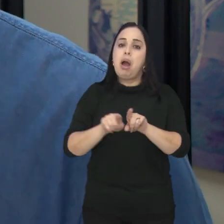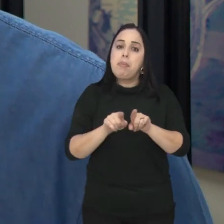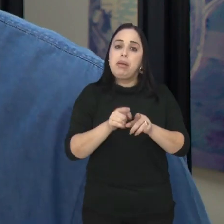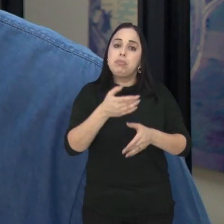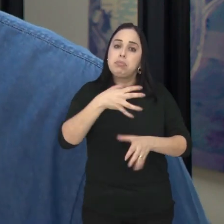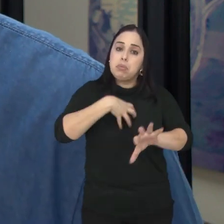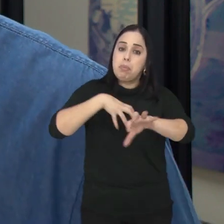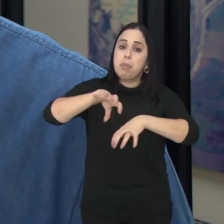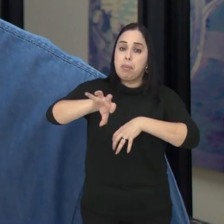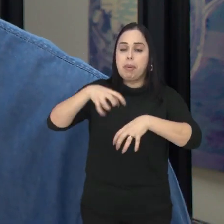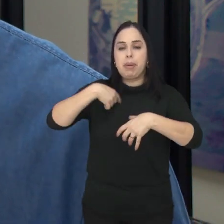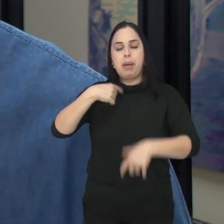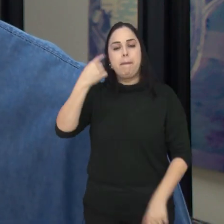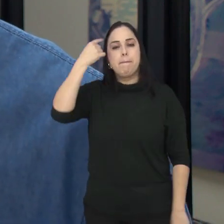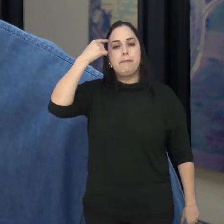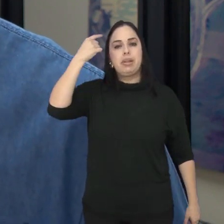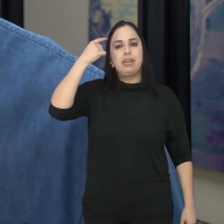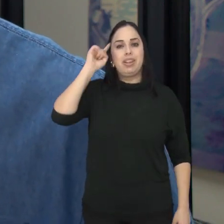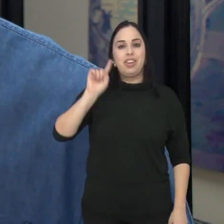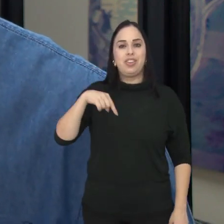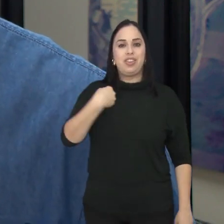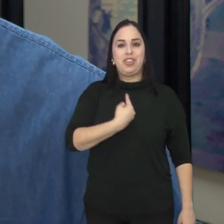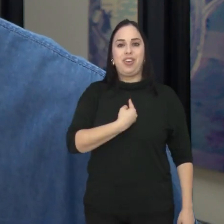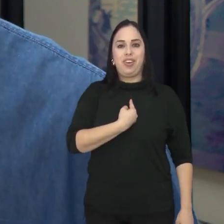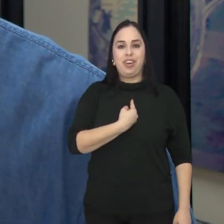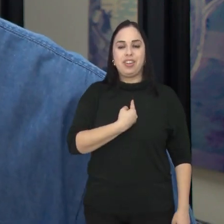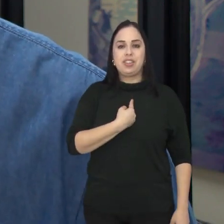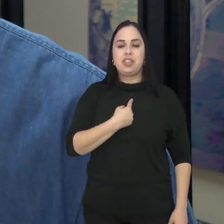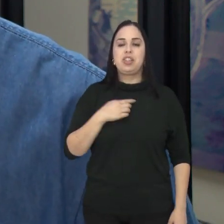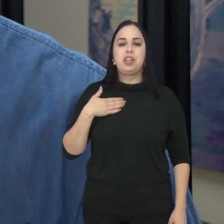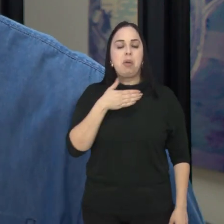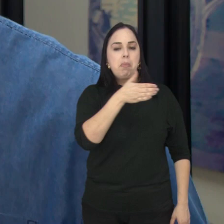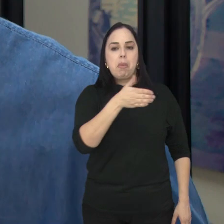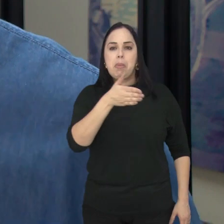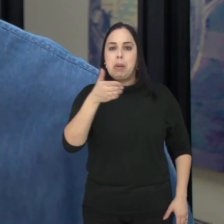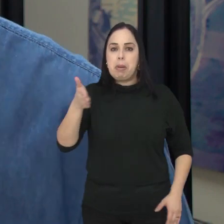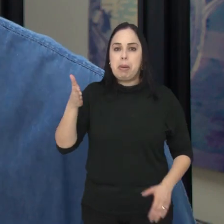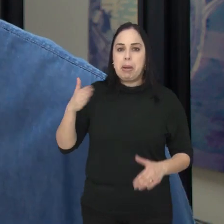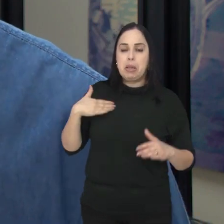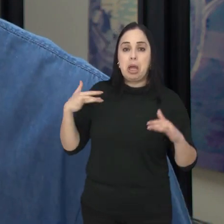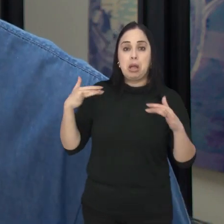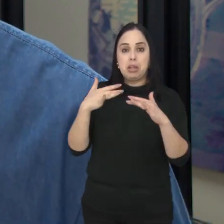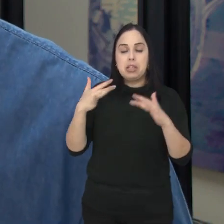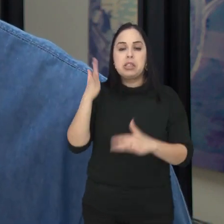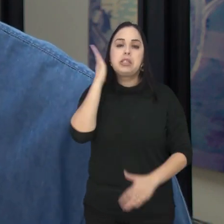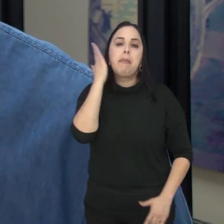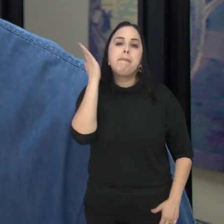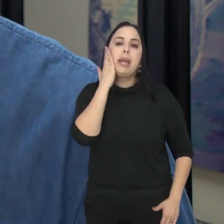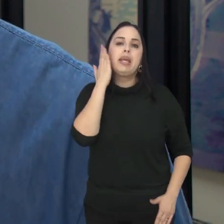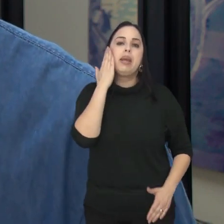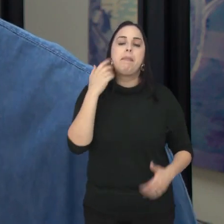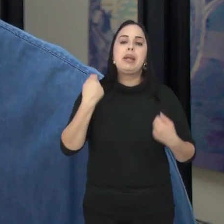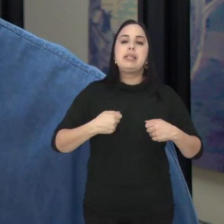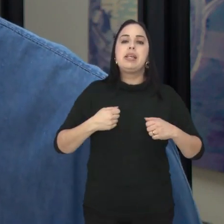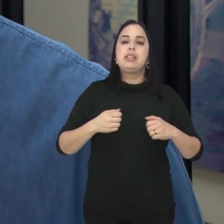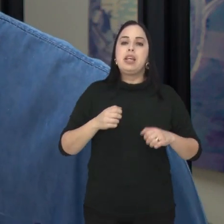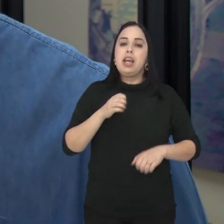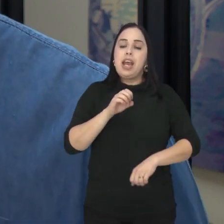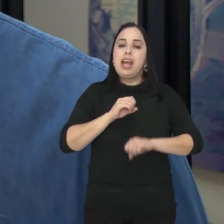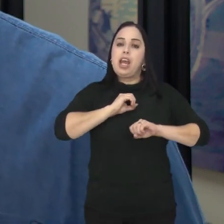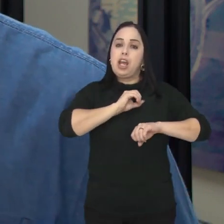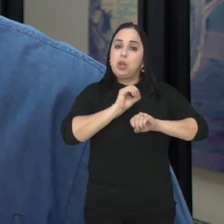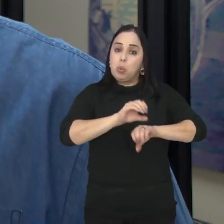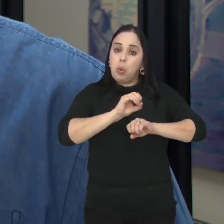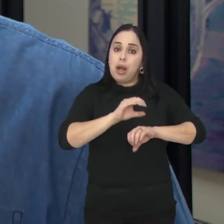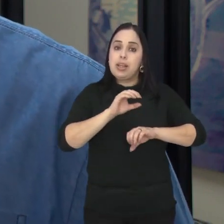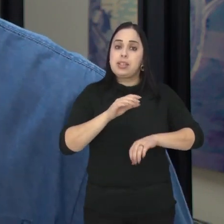olhando pelo próximo, né? A gente sempre fala que nós que estamos em todo o sistema de mobilidade, a gente sempre tem que ter a educação e a conscientização de